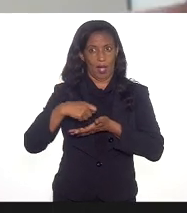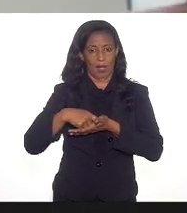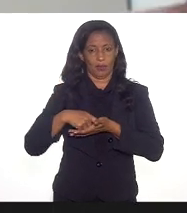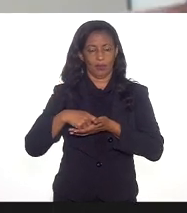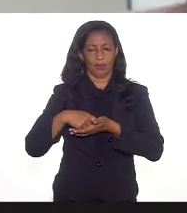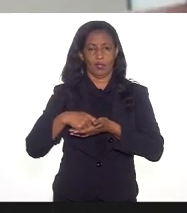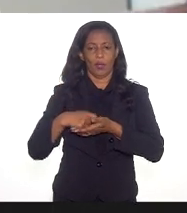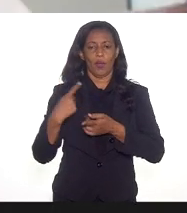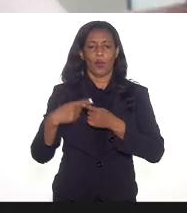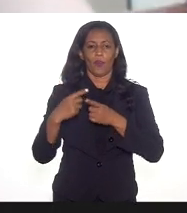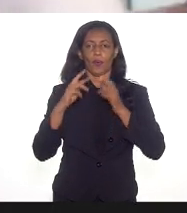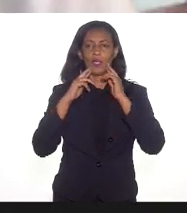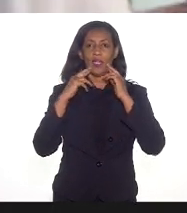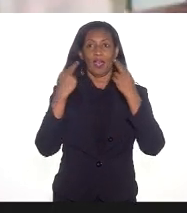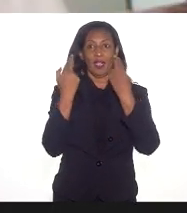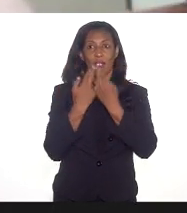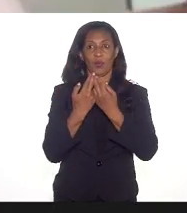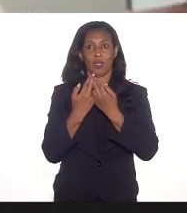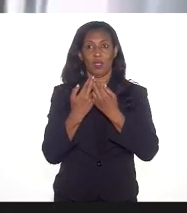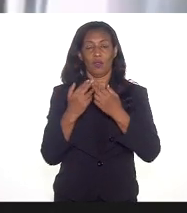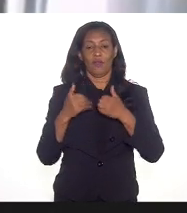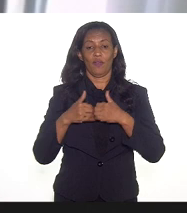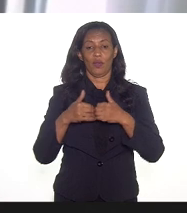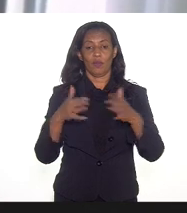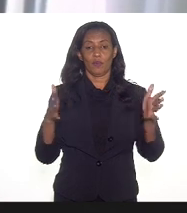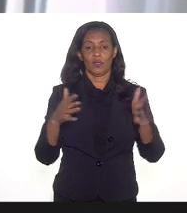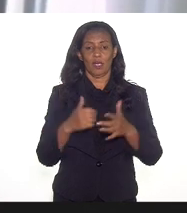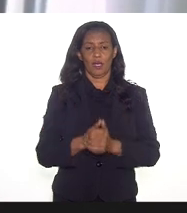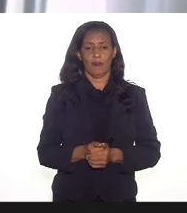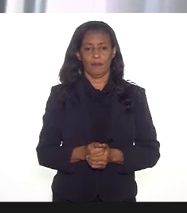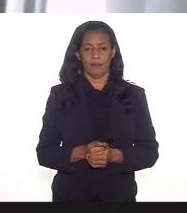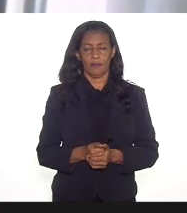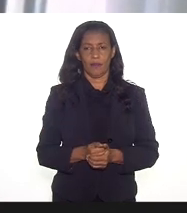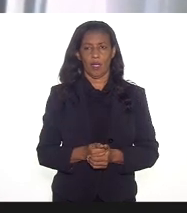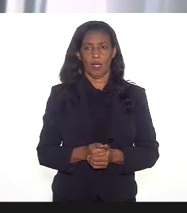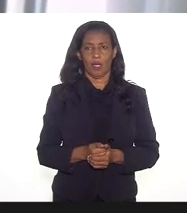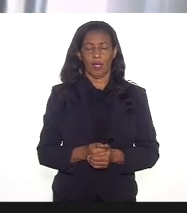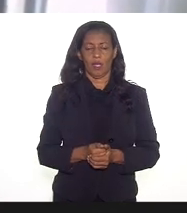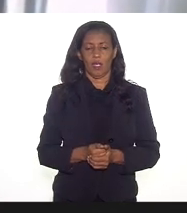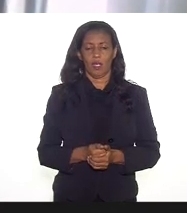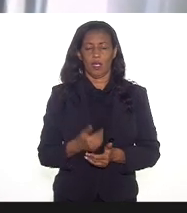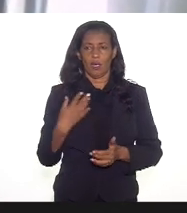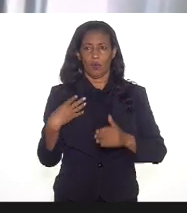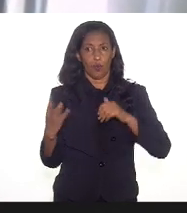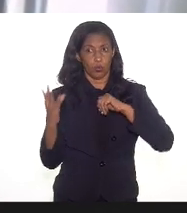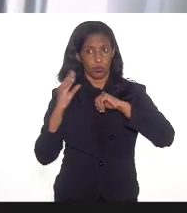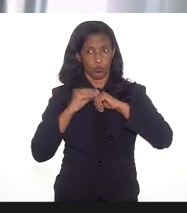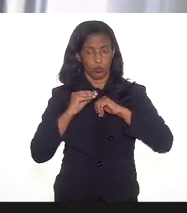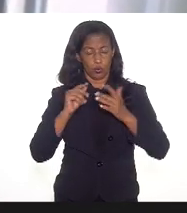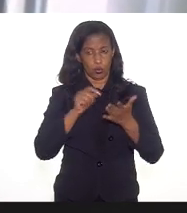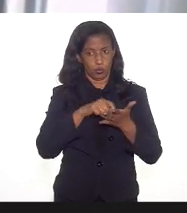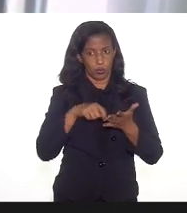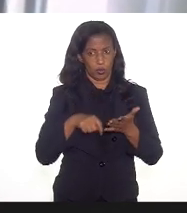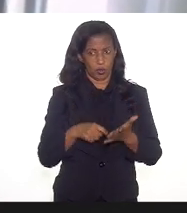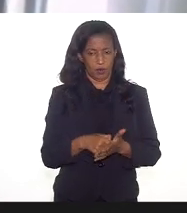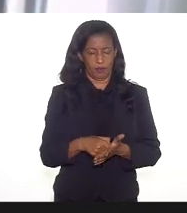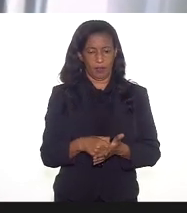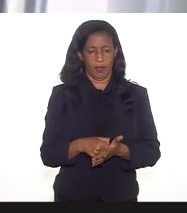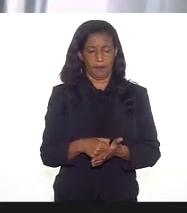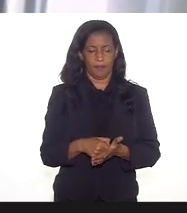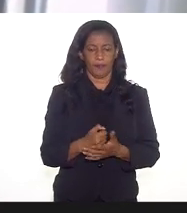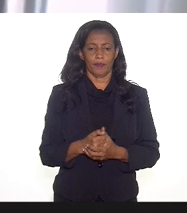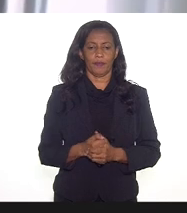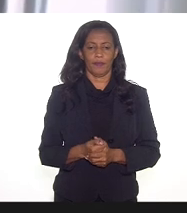do plenário que vai começar dentro de 2 ou 3 minutos. Então, eu vou subscrever esses encaminhamentos de Vossa Excelência, essa síntese. Né? Eu acho que sobre